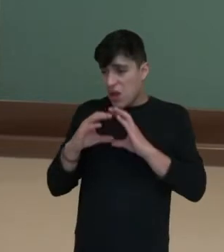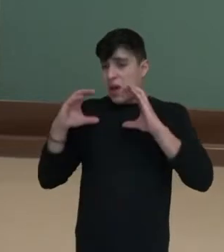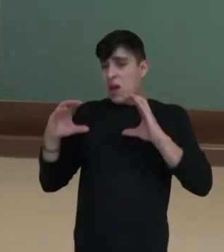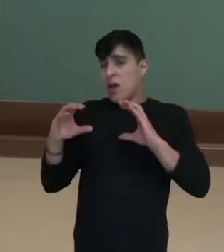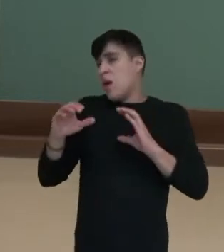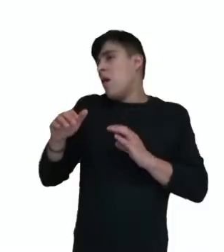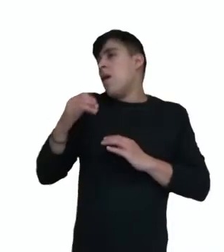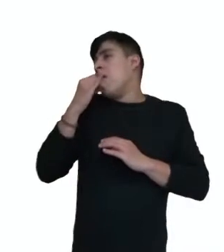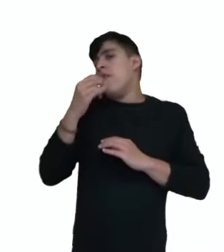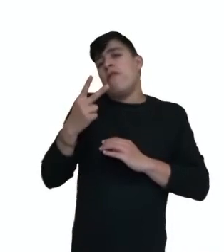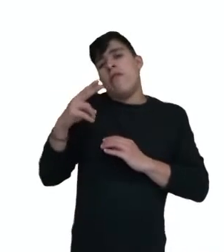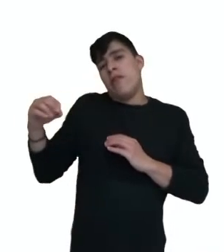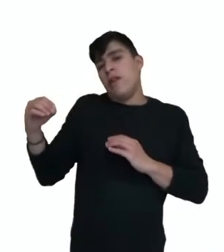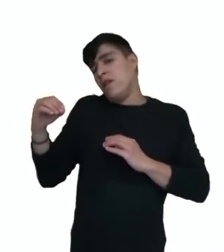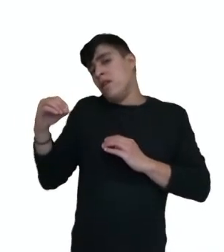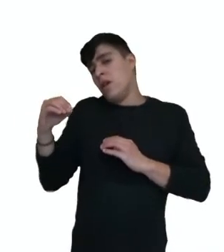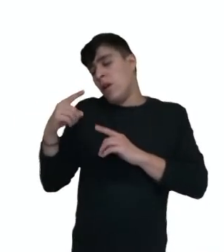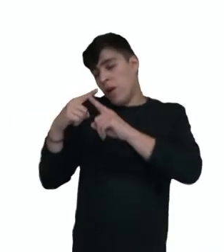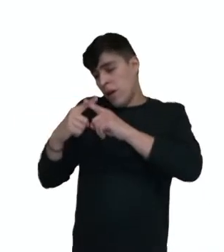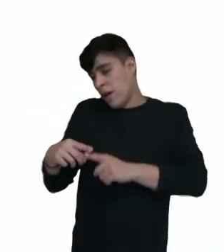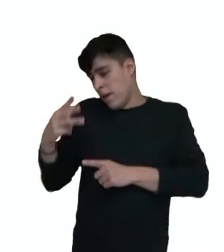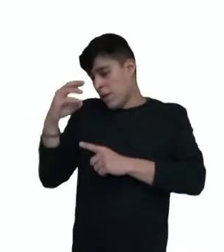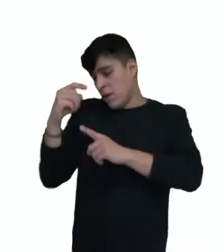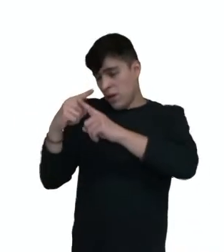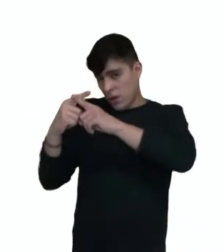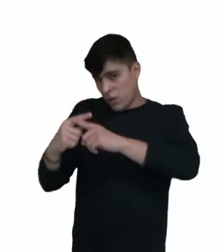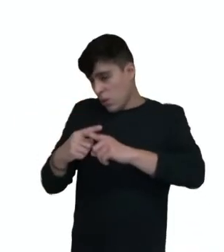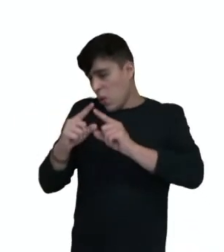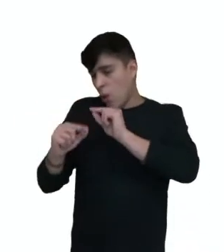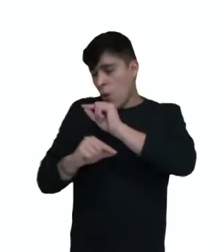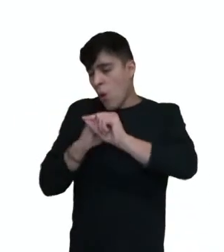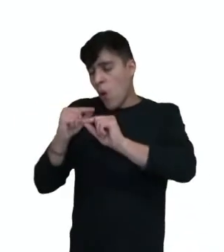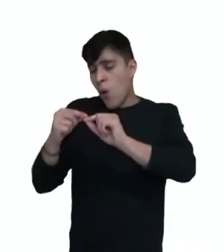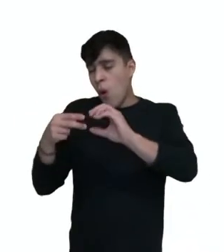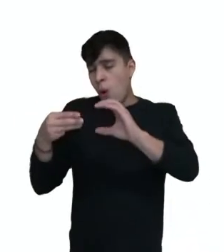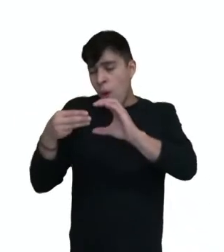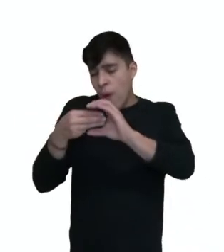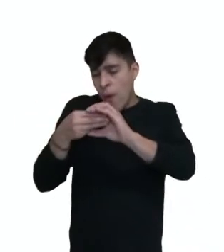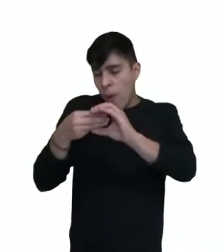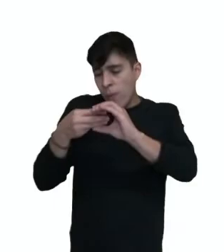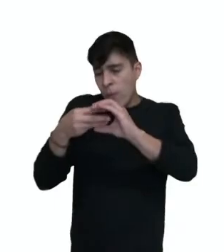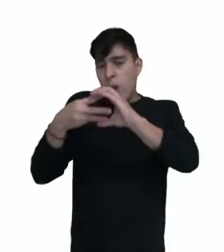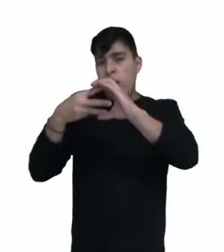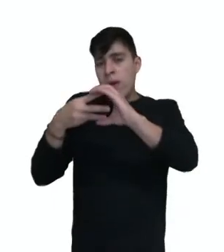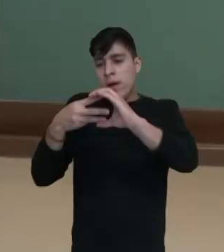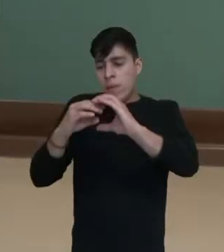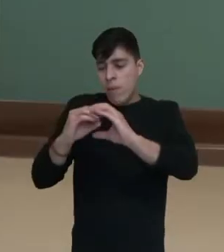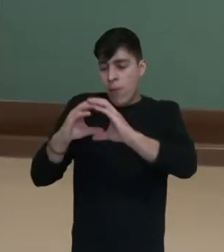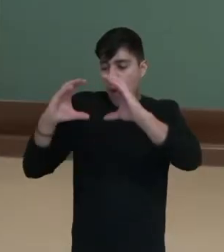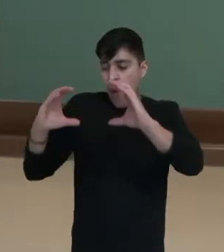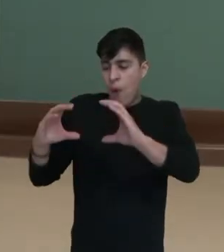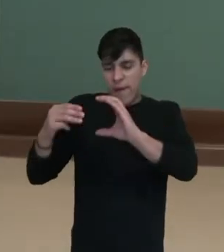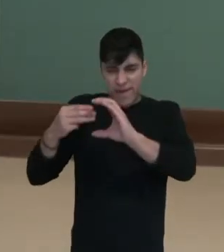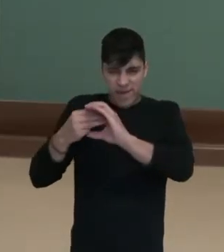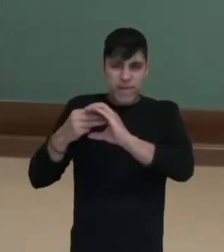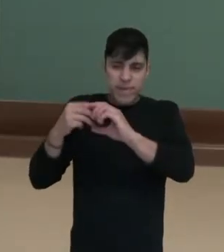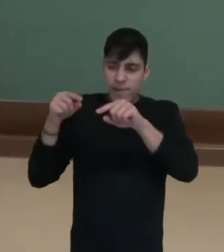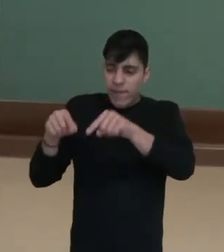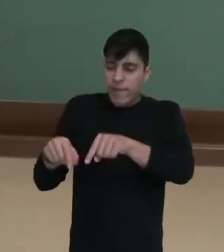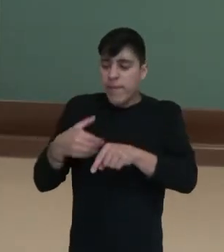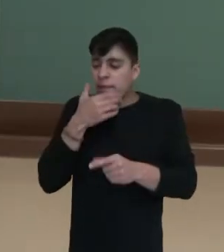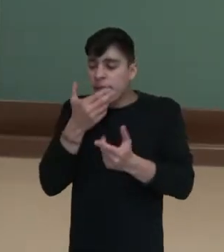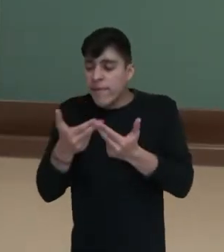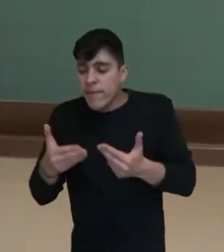cromossomos ali dentro, 20 cromossomos, 30 cromossomos, o núcleo vai ser maior, consequentemente a célula vai ser maior e aquele fruto vai ser